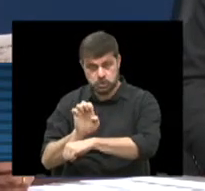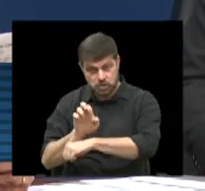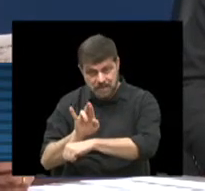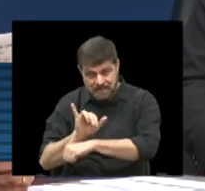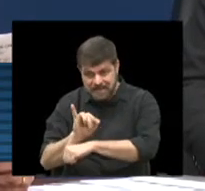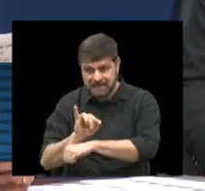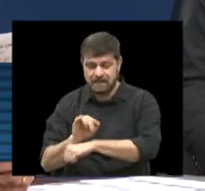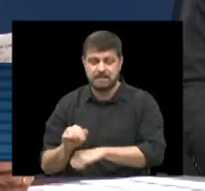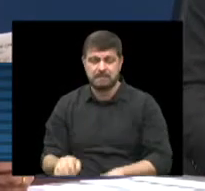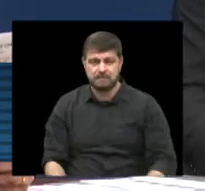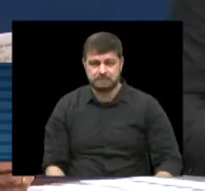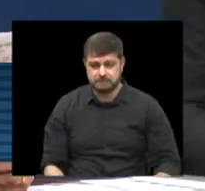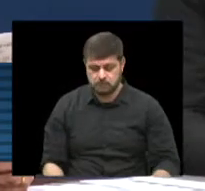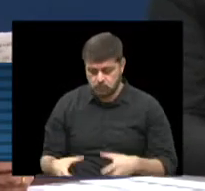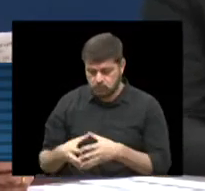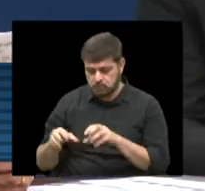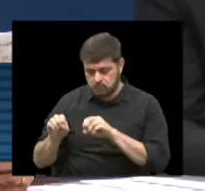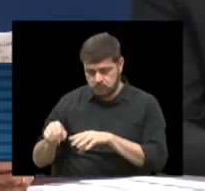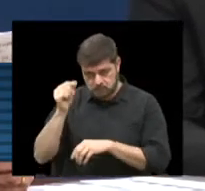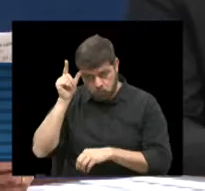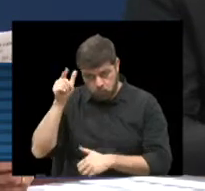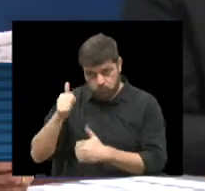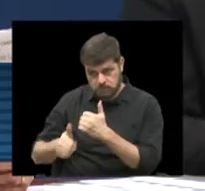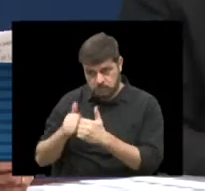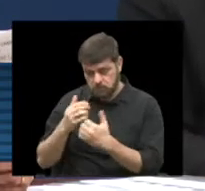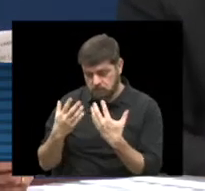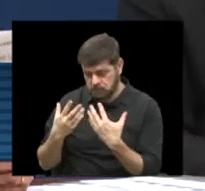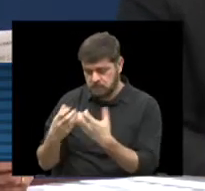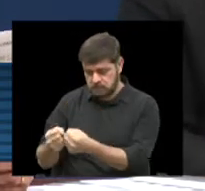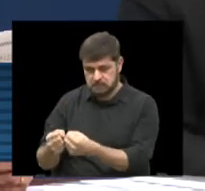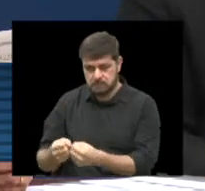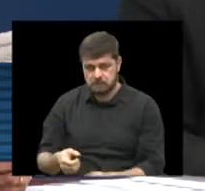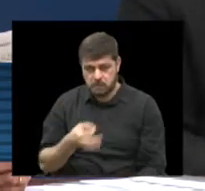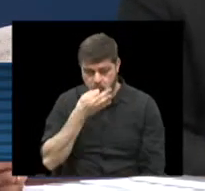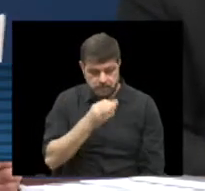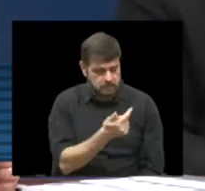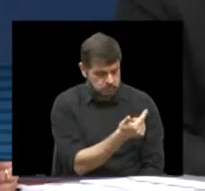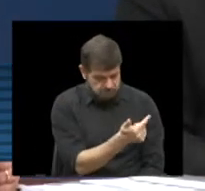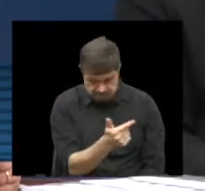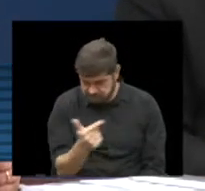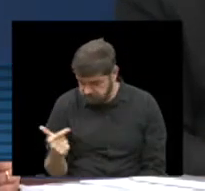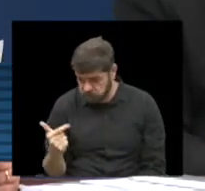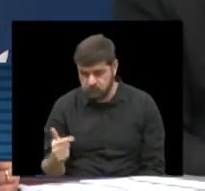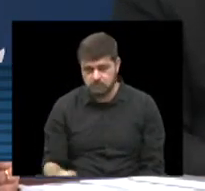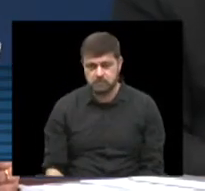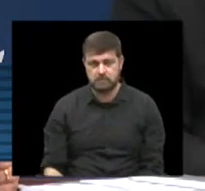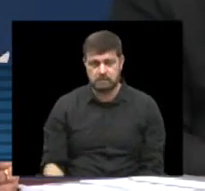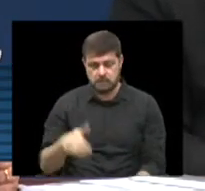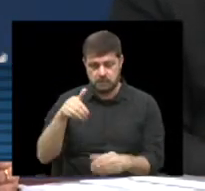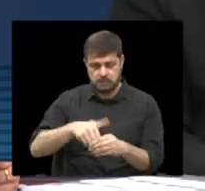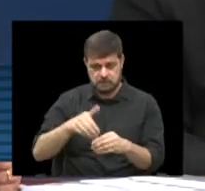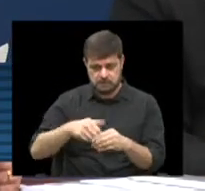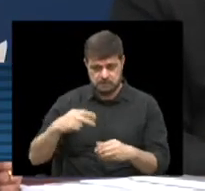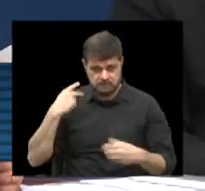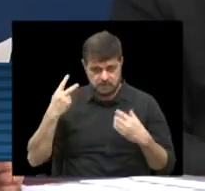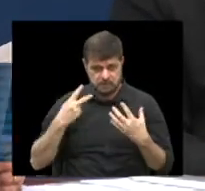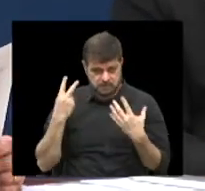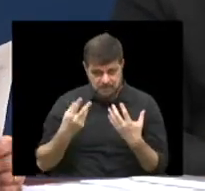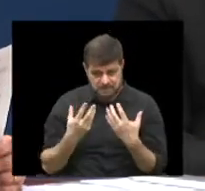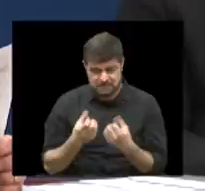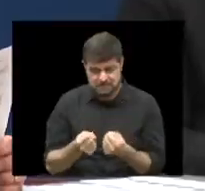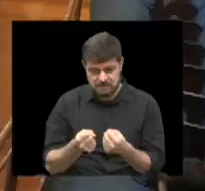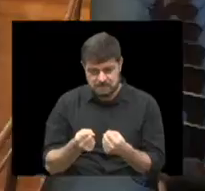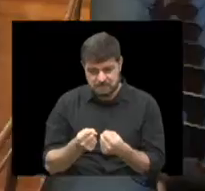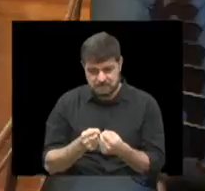Parecer da Comissão de Educação, Cultura e Esporte favorável. Com parecer favorável, não havendo vereador discutir. Em votação, vereadores